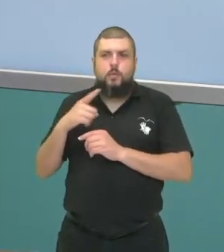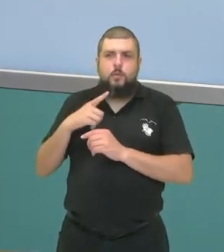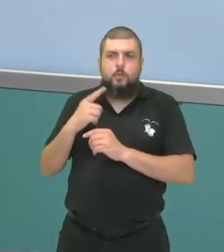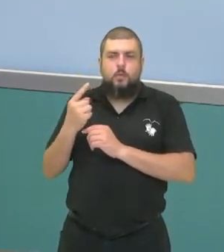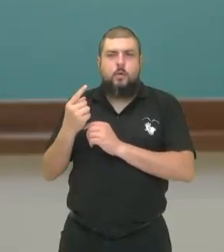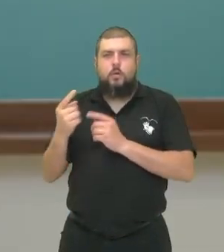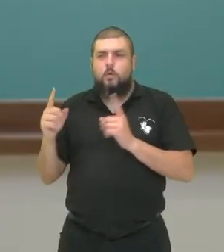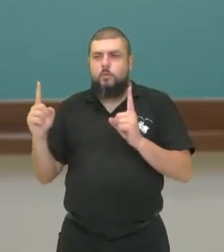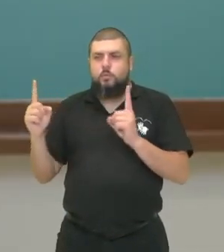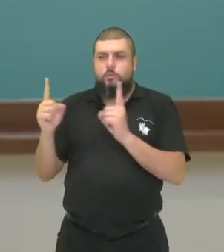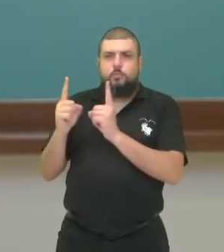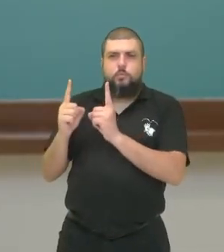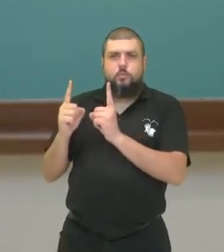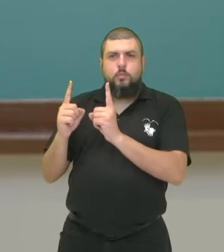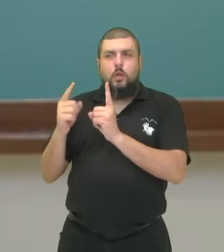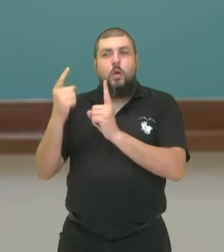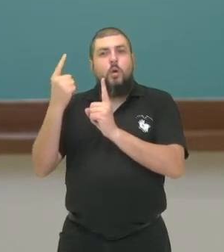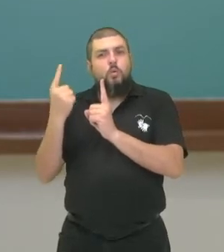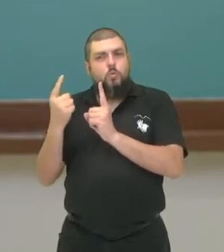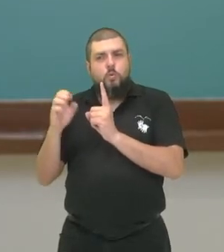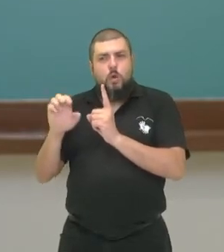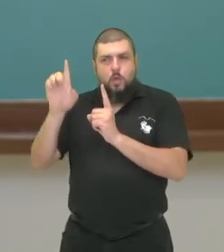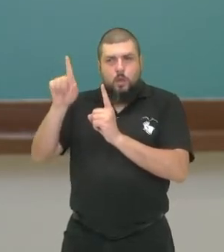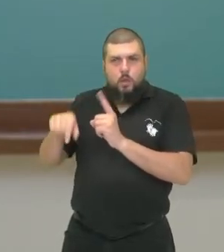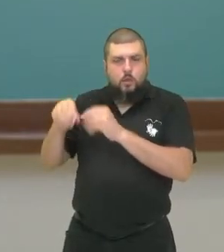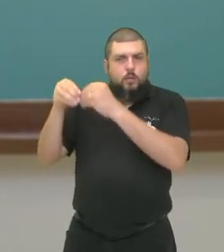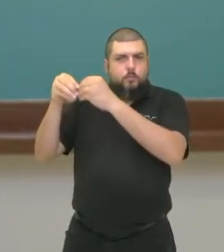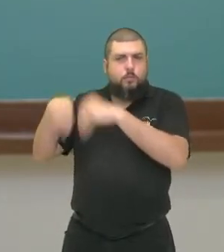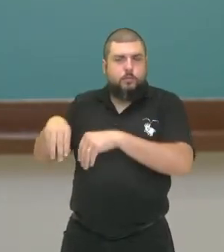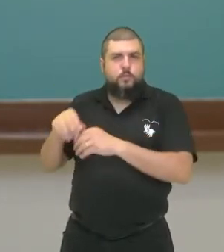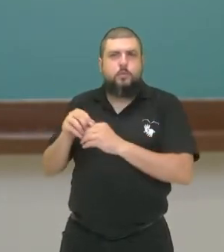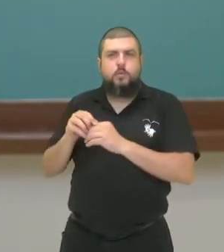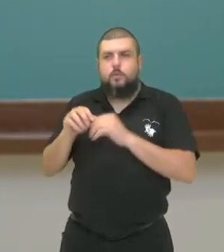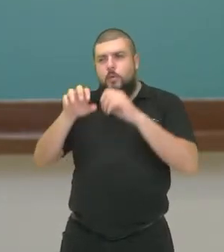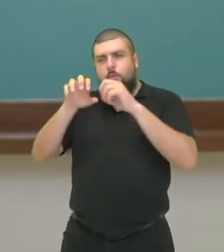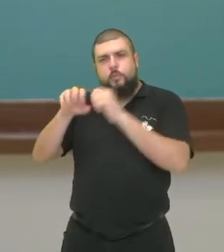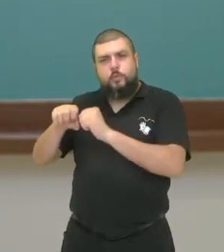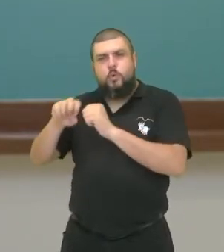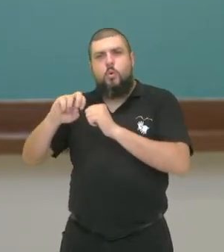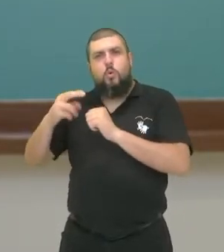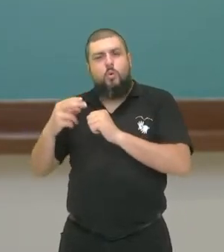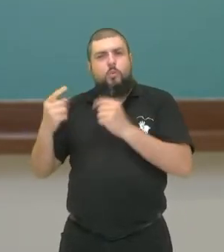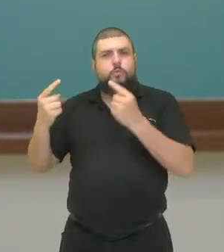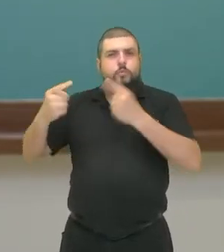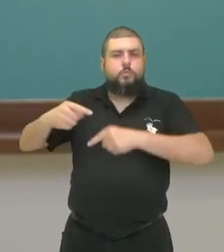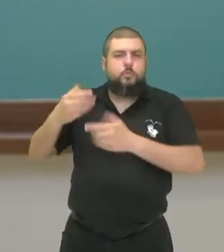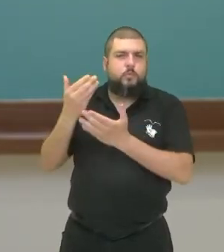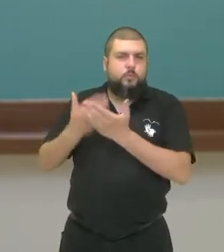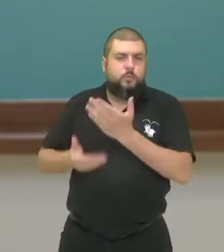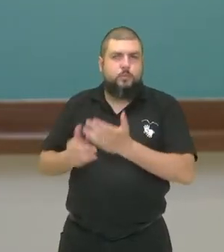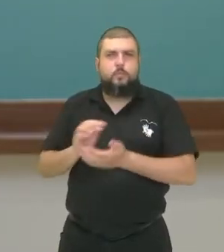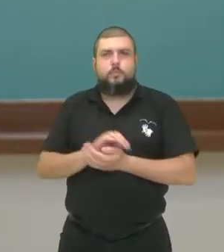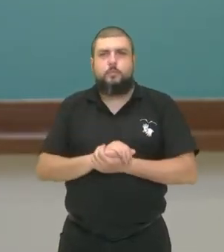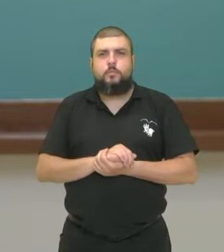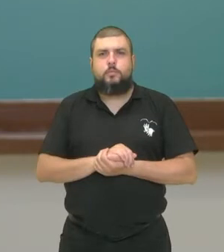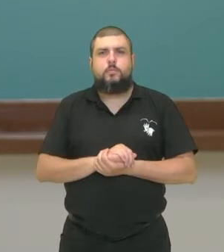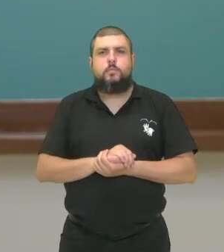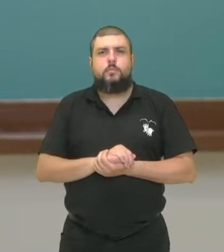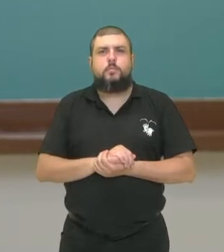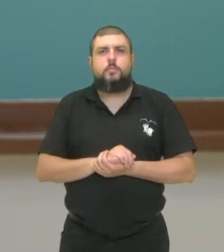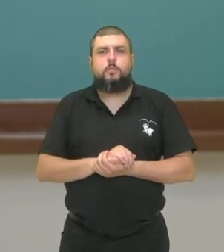Então alguém vai se dar mal a nível ou vai servir de alimento, ou vai perder numa competição, etc. As